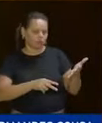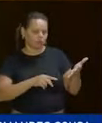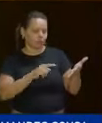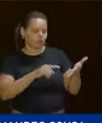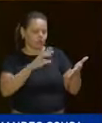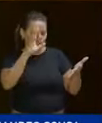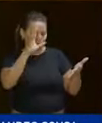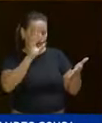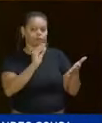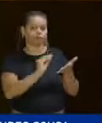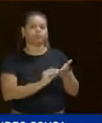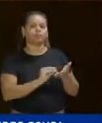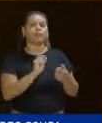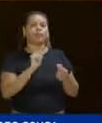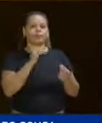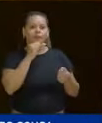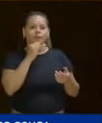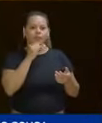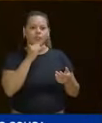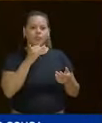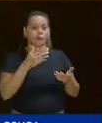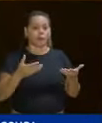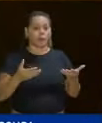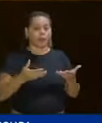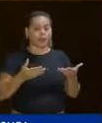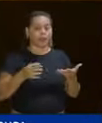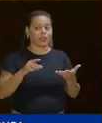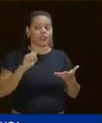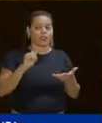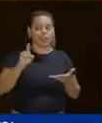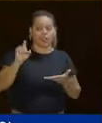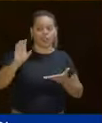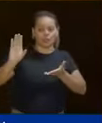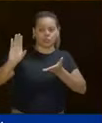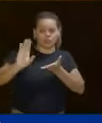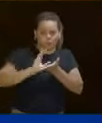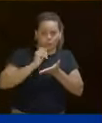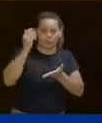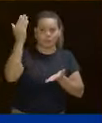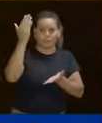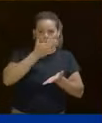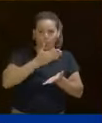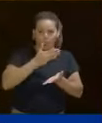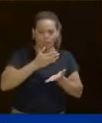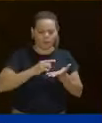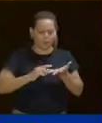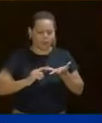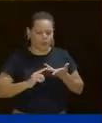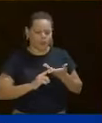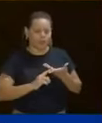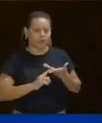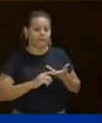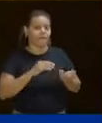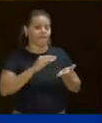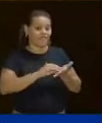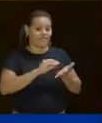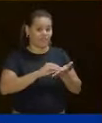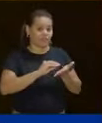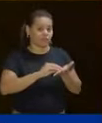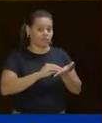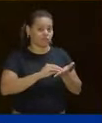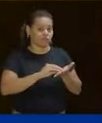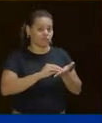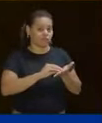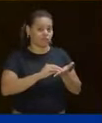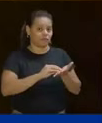não se pode esquecer que apenas o julgamento das contas como não prestadas impede a obtenção de certidão de